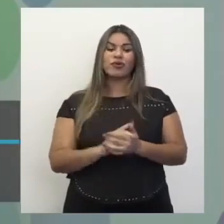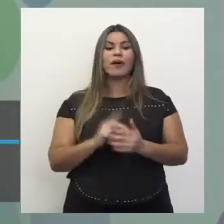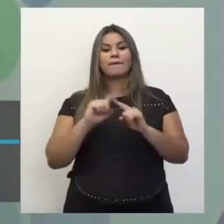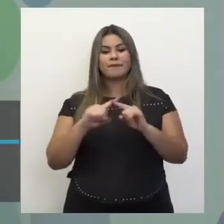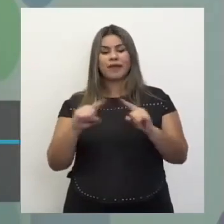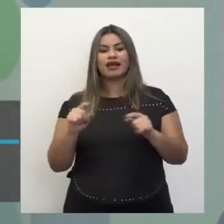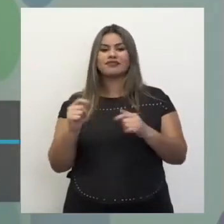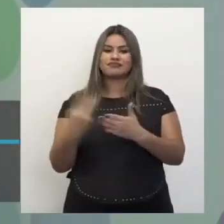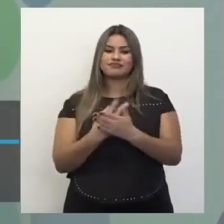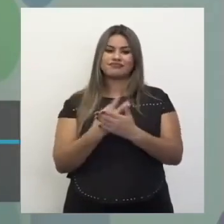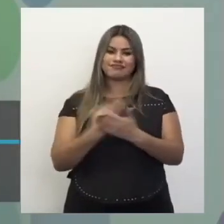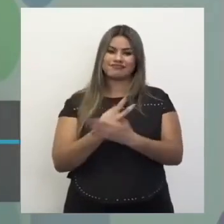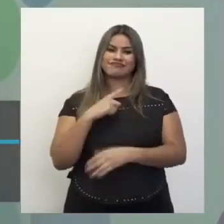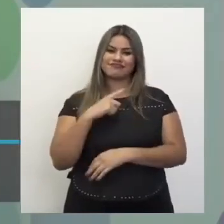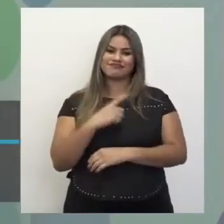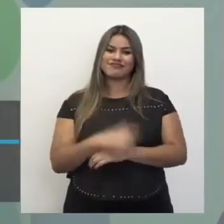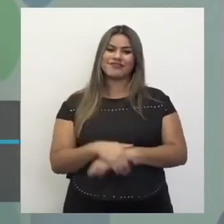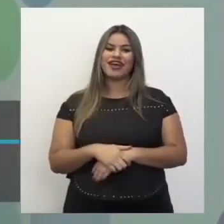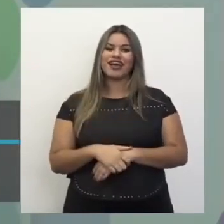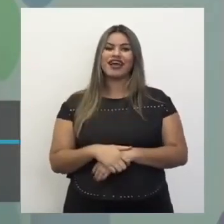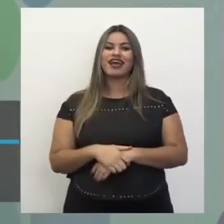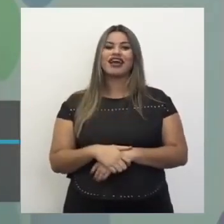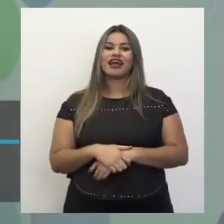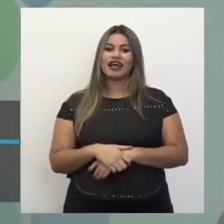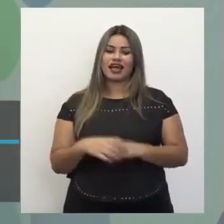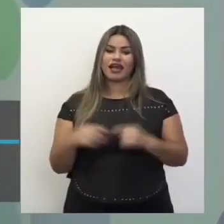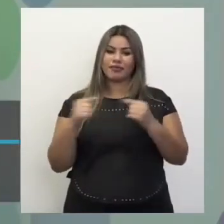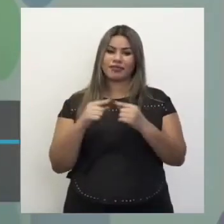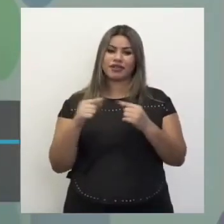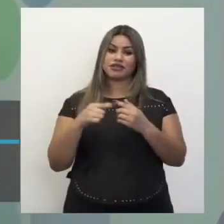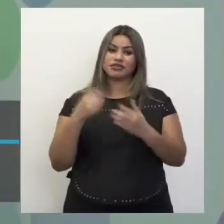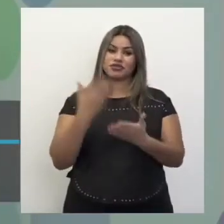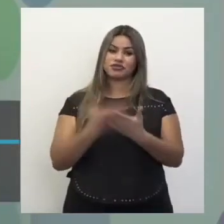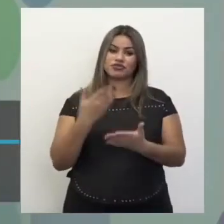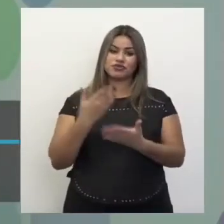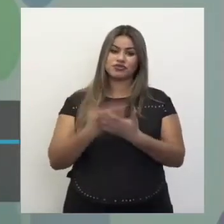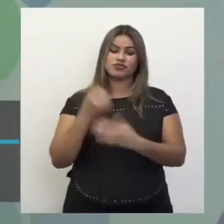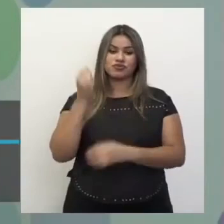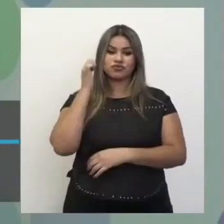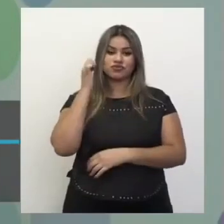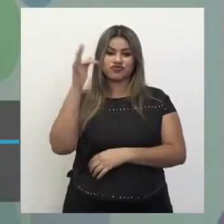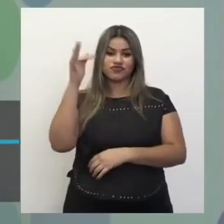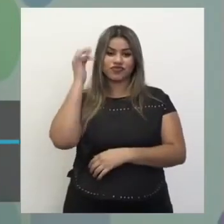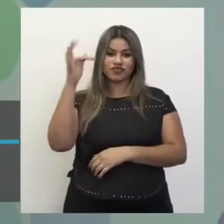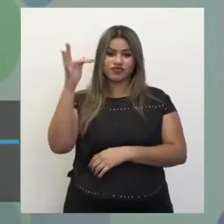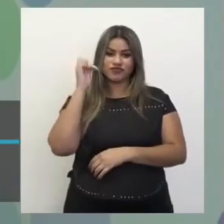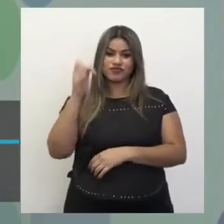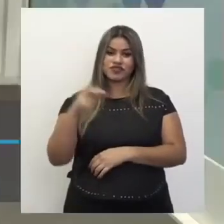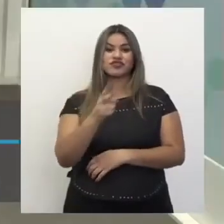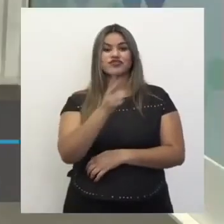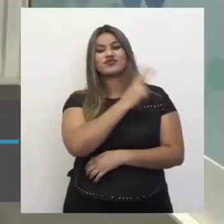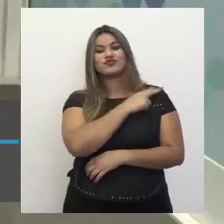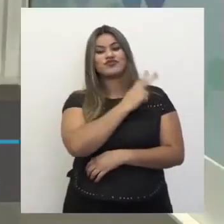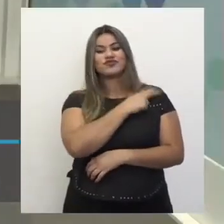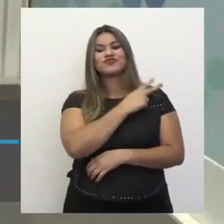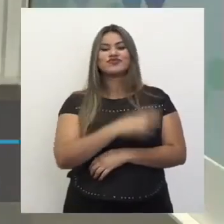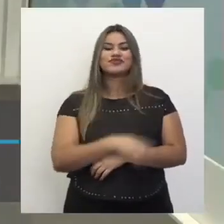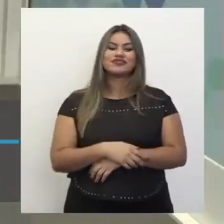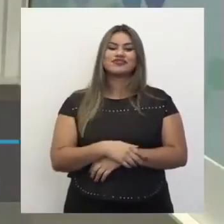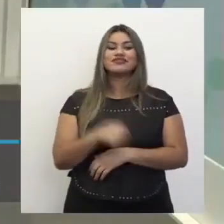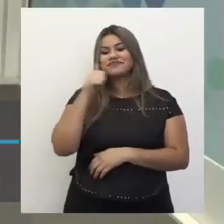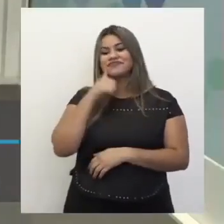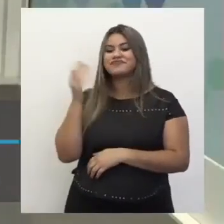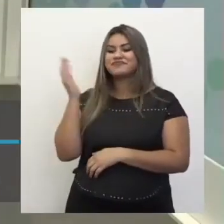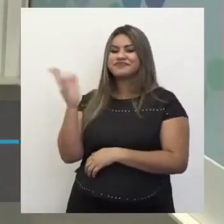na produção, tá? Então, é a aula de Filosofia da segunda série. E vocês perceberam também que não é a Maria Fernanda que está